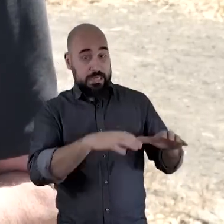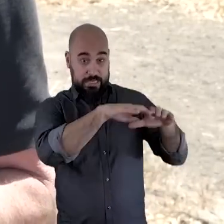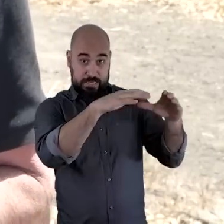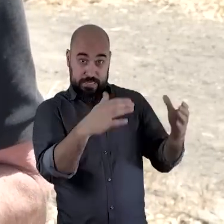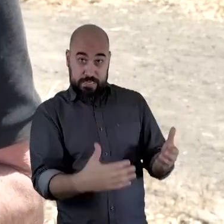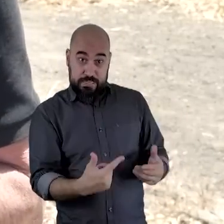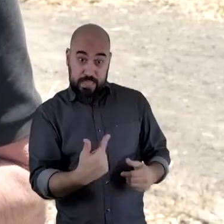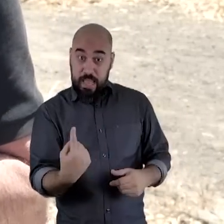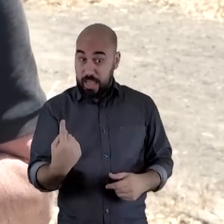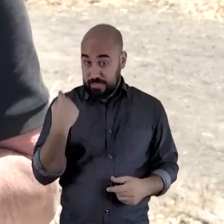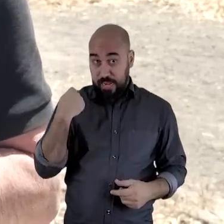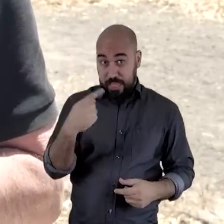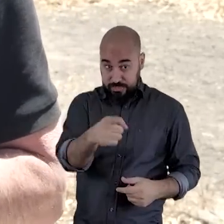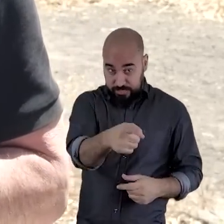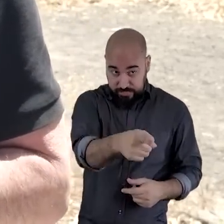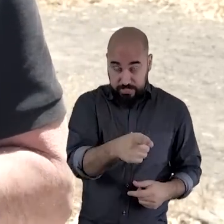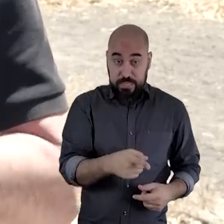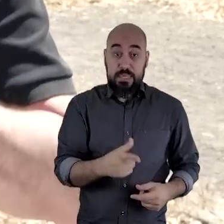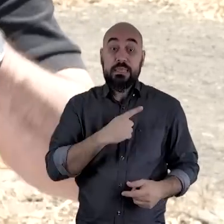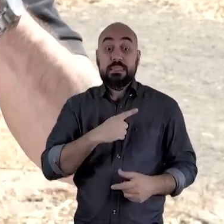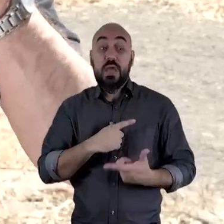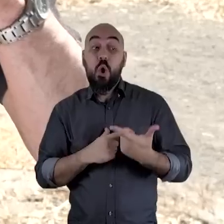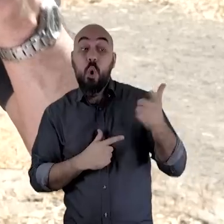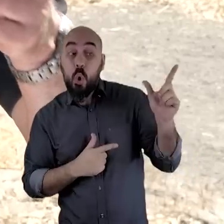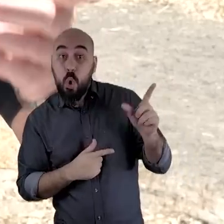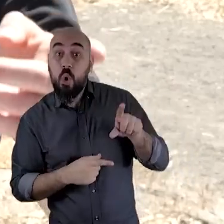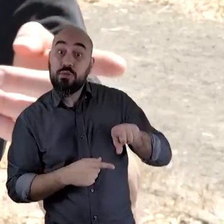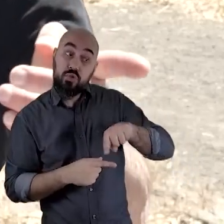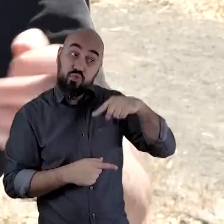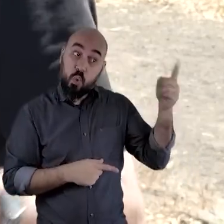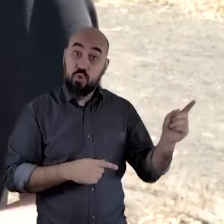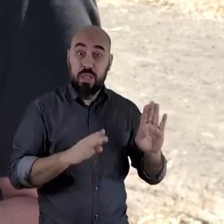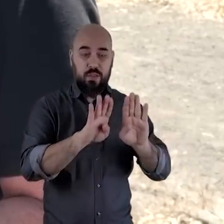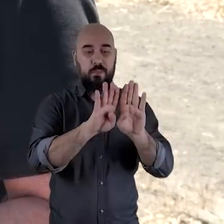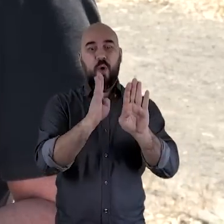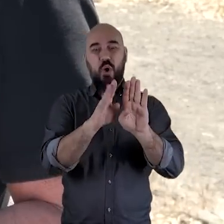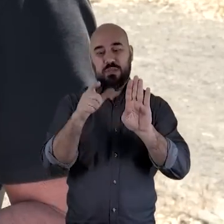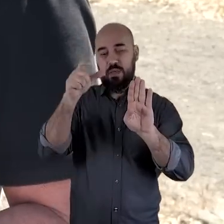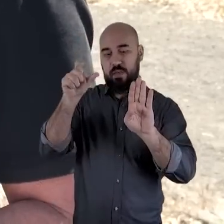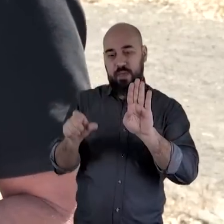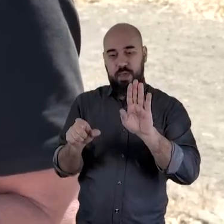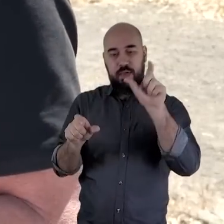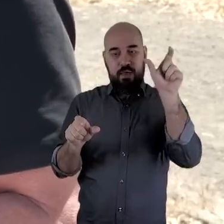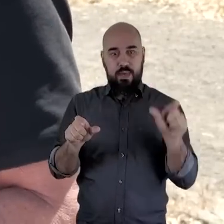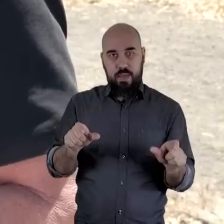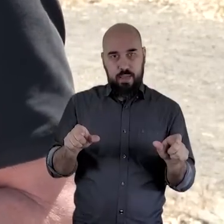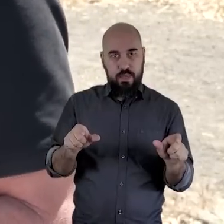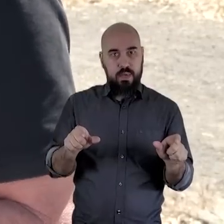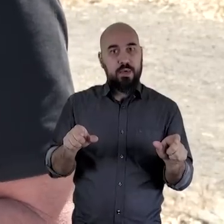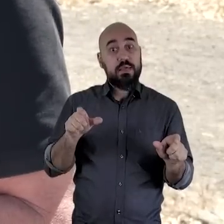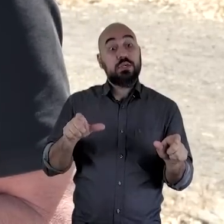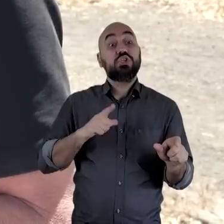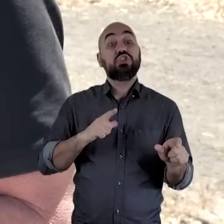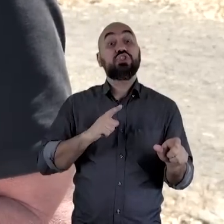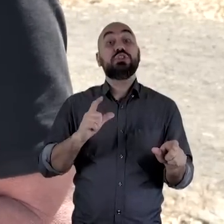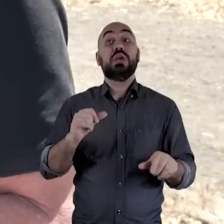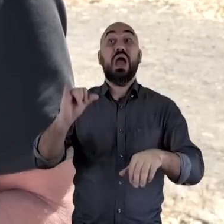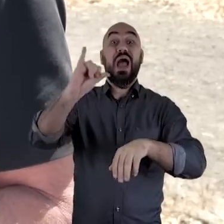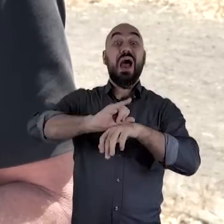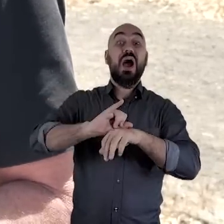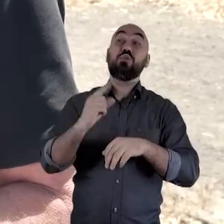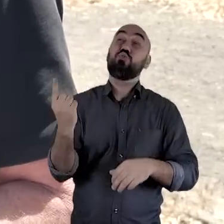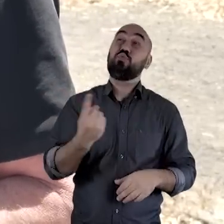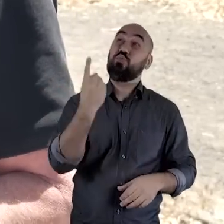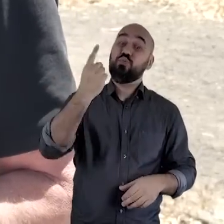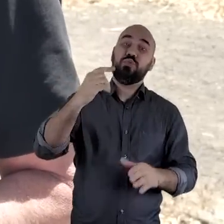está atrás de você e tem uma outra do outro lado. E tinha uma estela no topo do